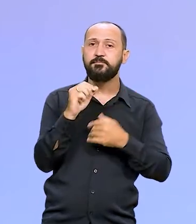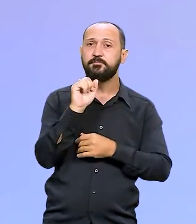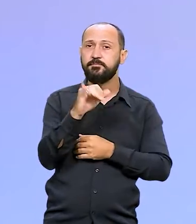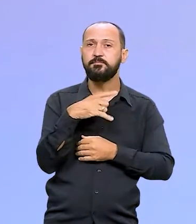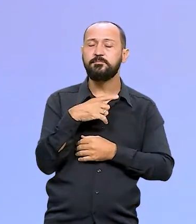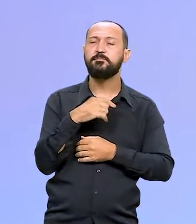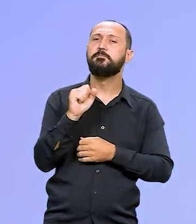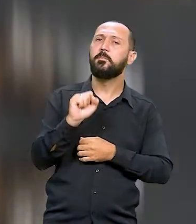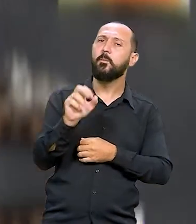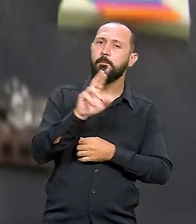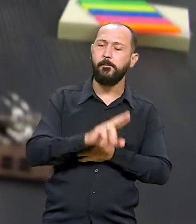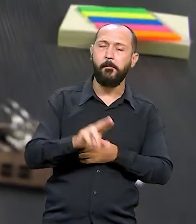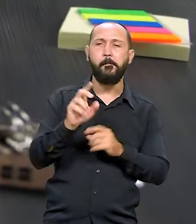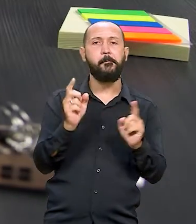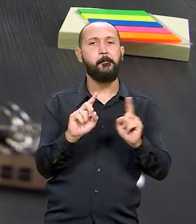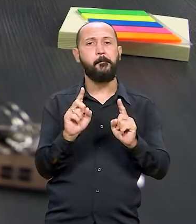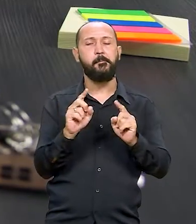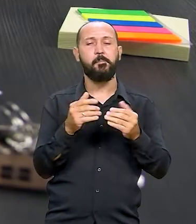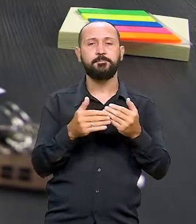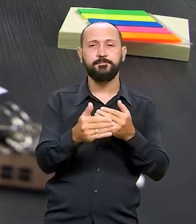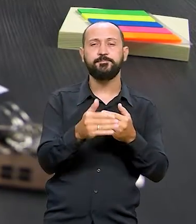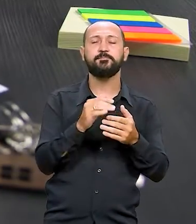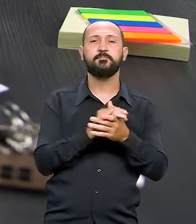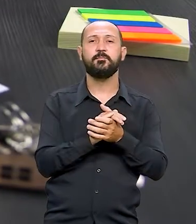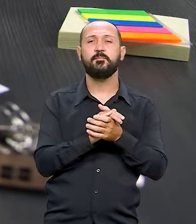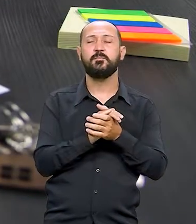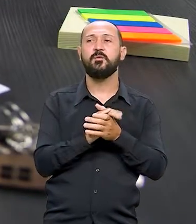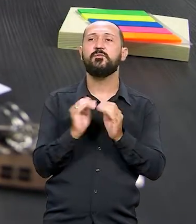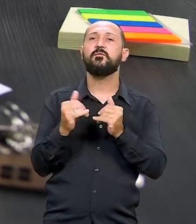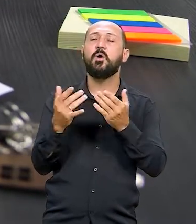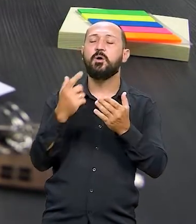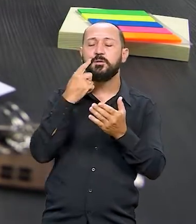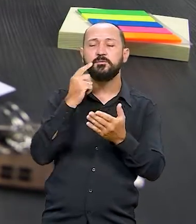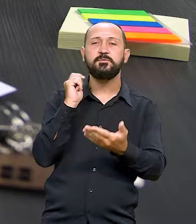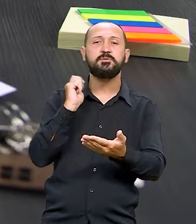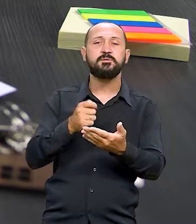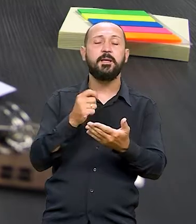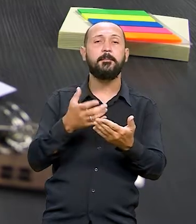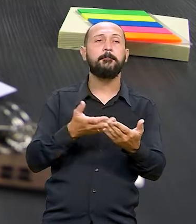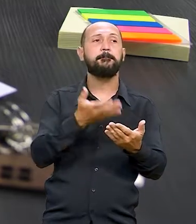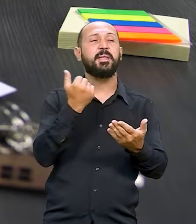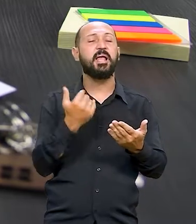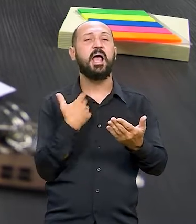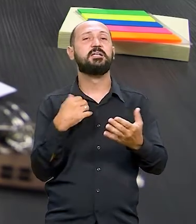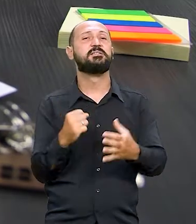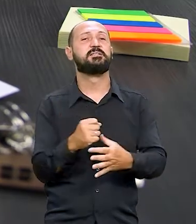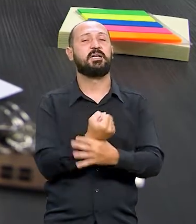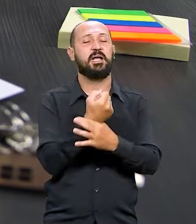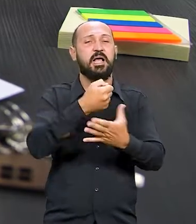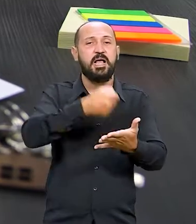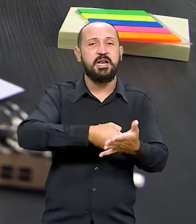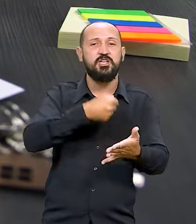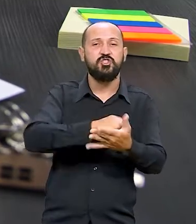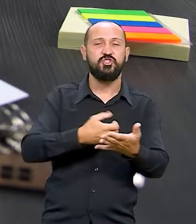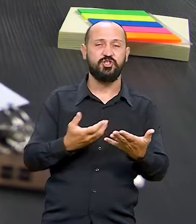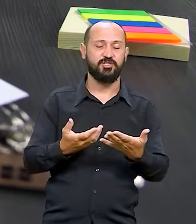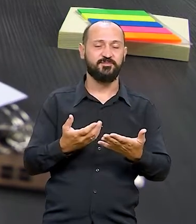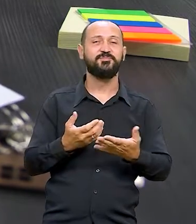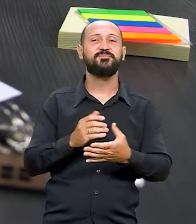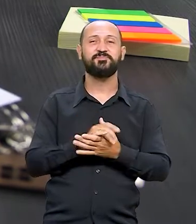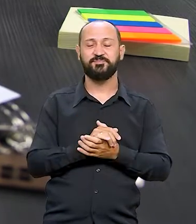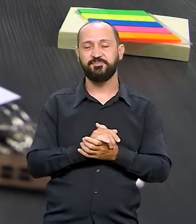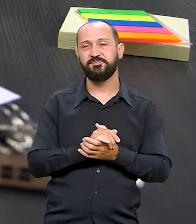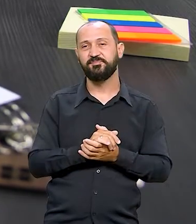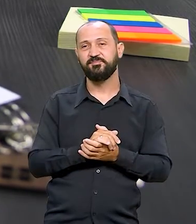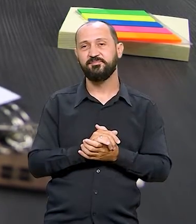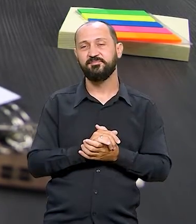discussão se era válido ou não era válido o procedimento extrajudicial de execução daquele multo, daquela garantia de alienação